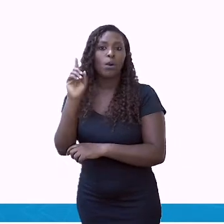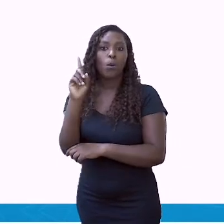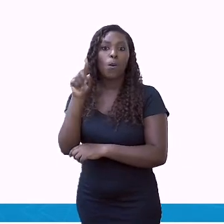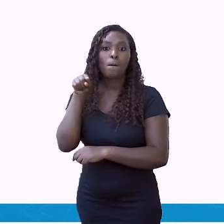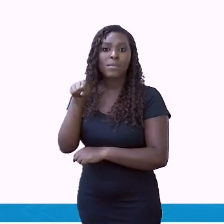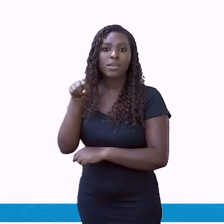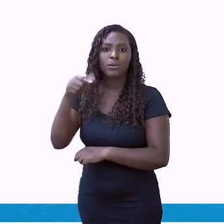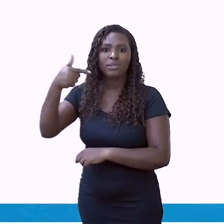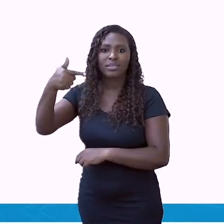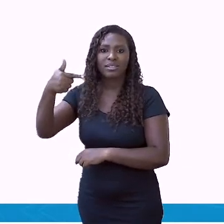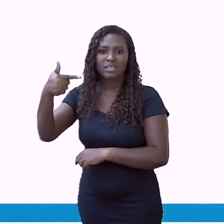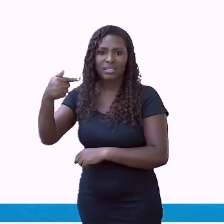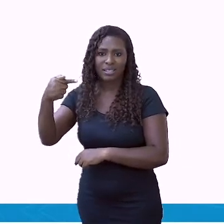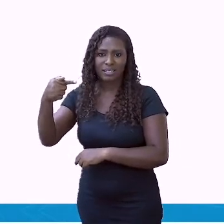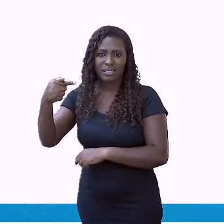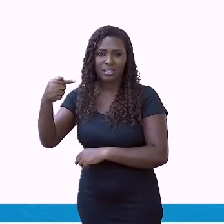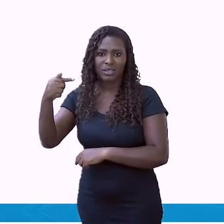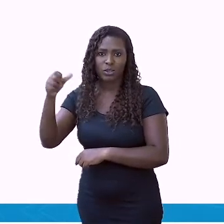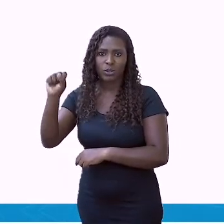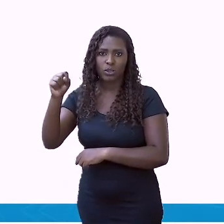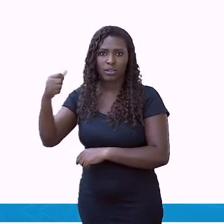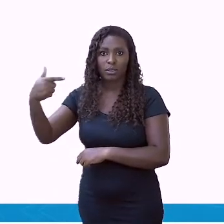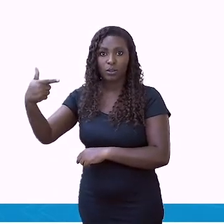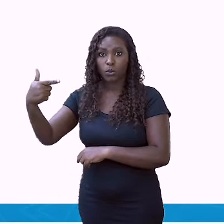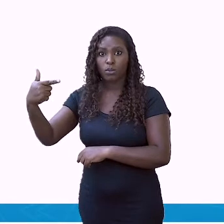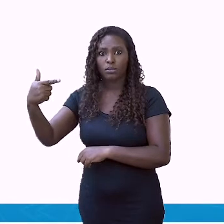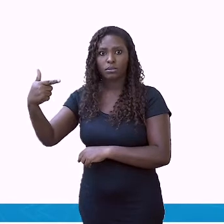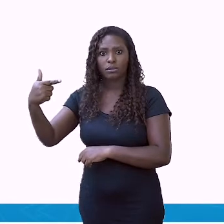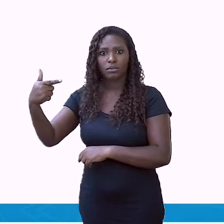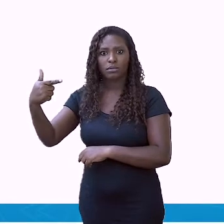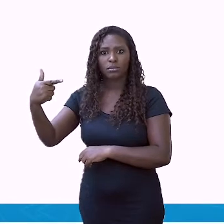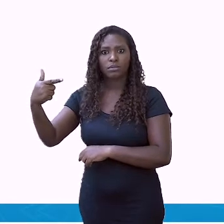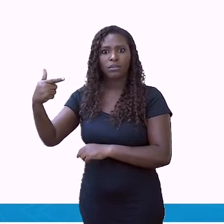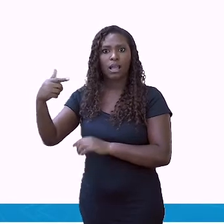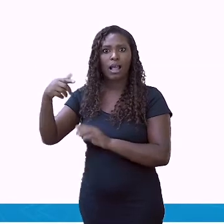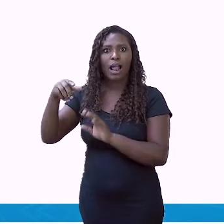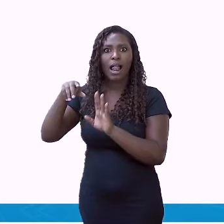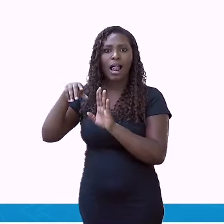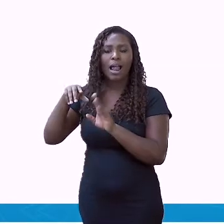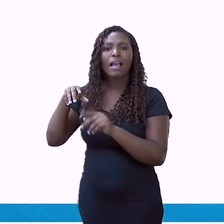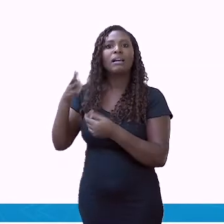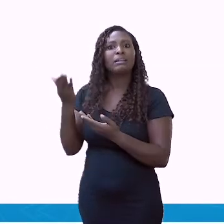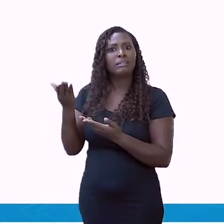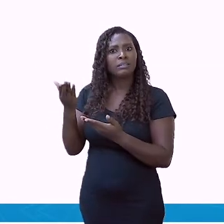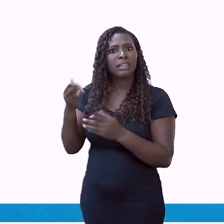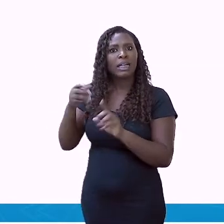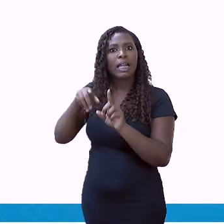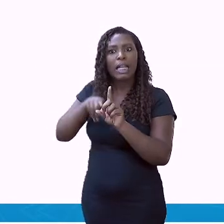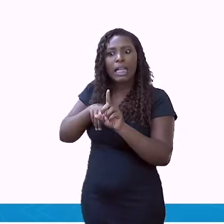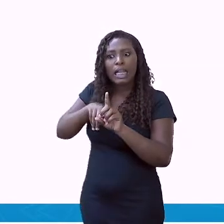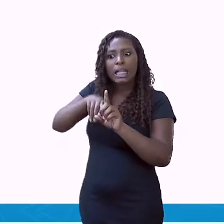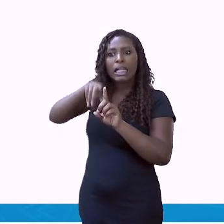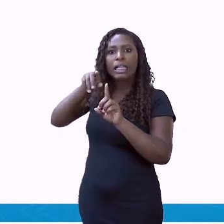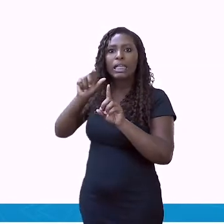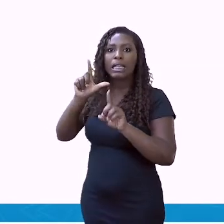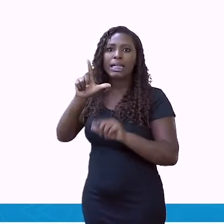pouquinho. E o seguinte, para uma população de 7 bilhões de